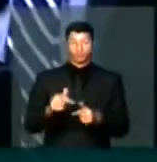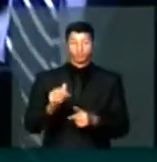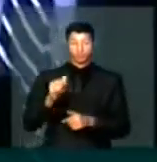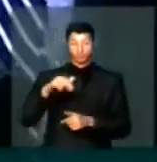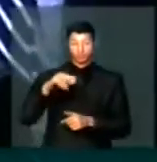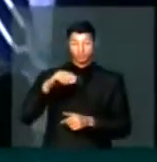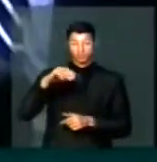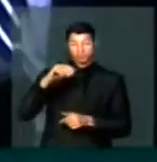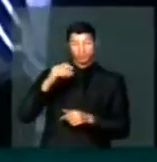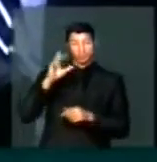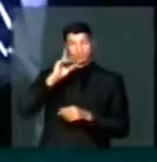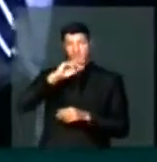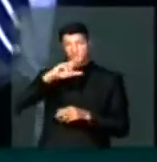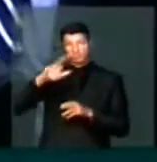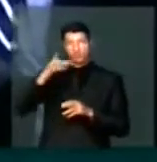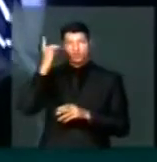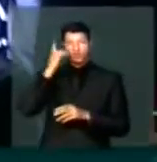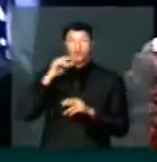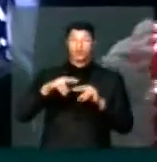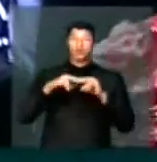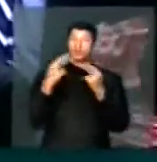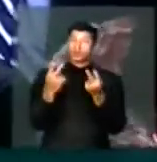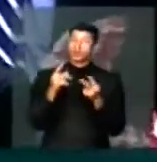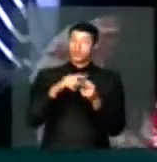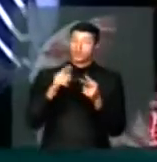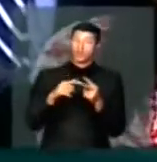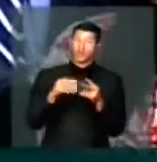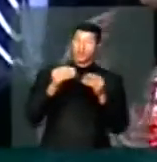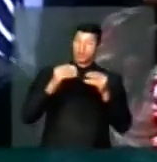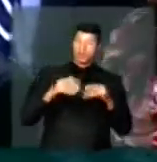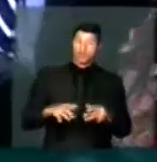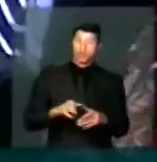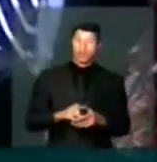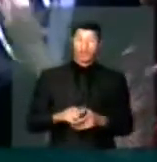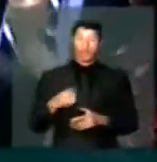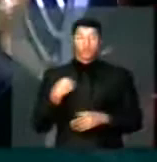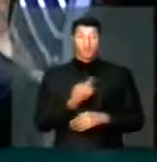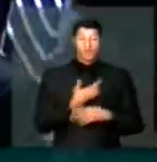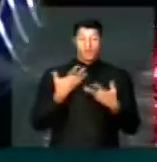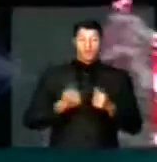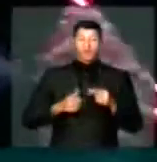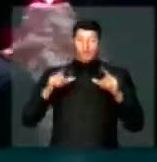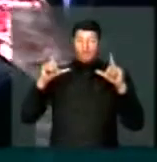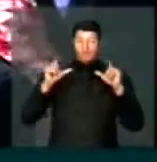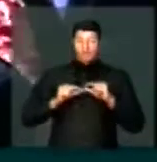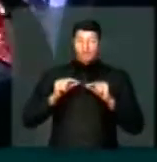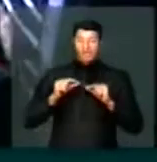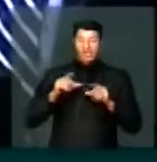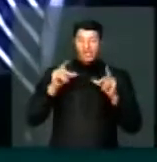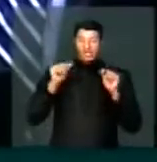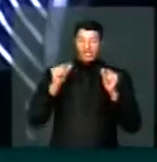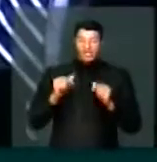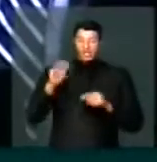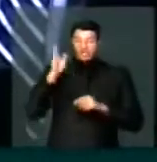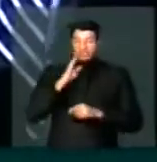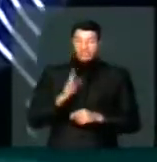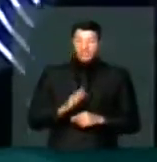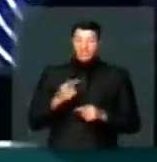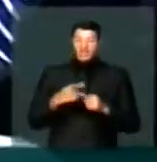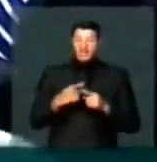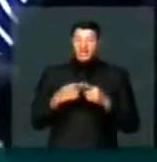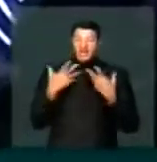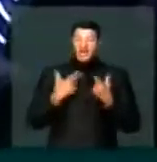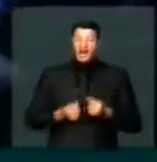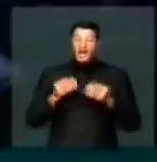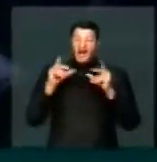e diversos deputados por duas razões, além desta da precarização. Nós vamos diminuir a renda nacional, porque